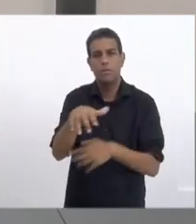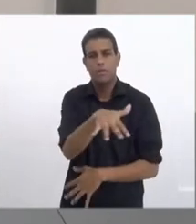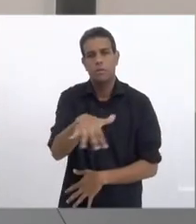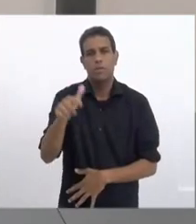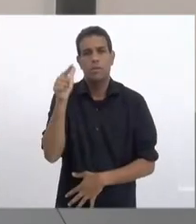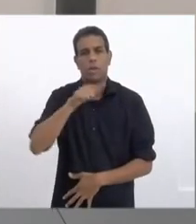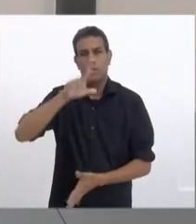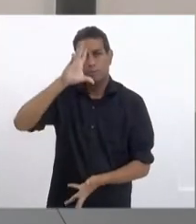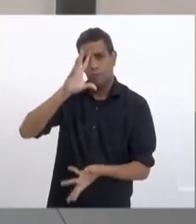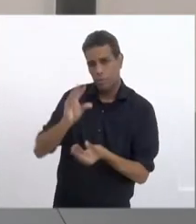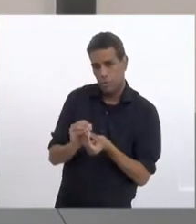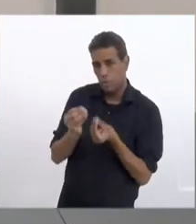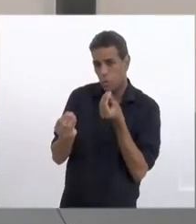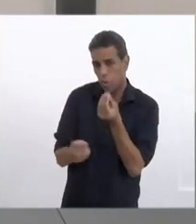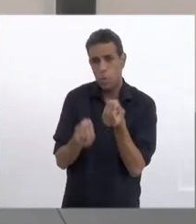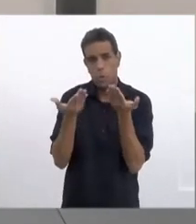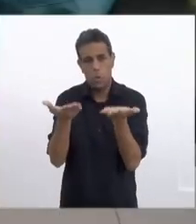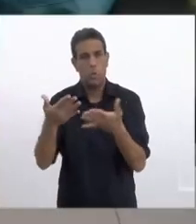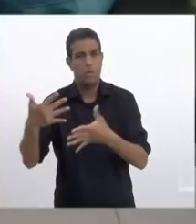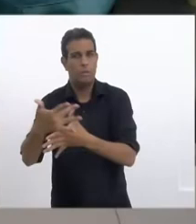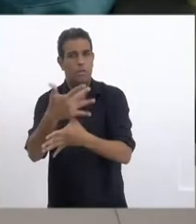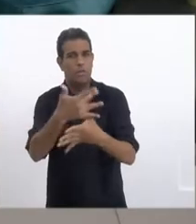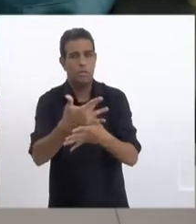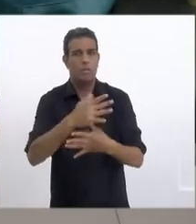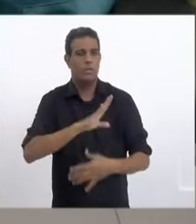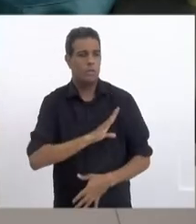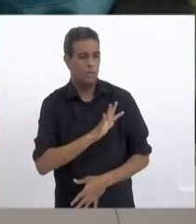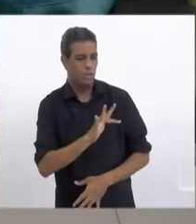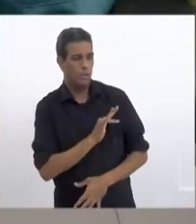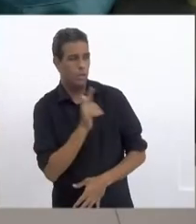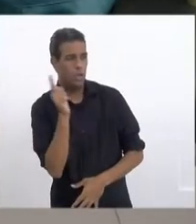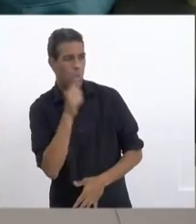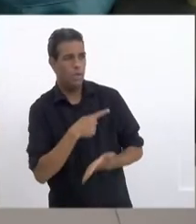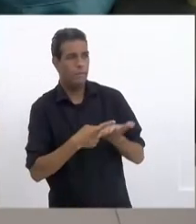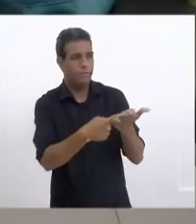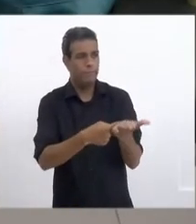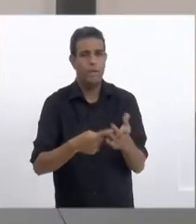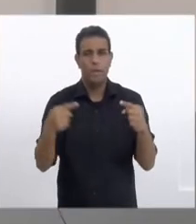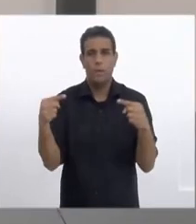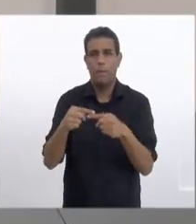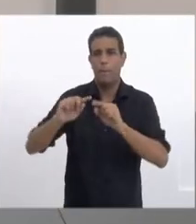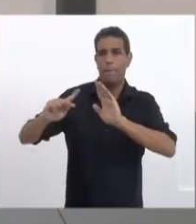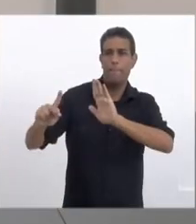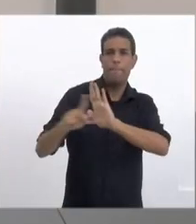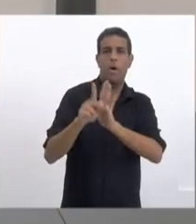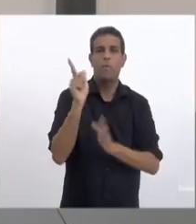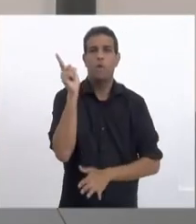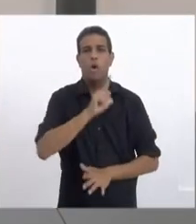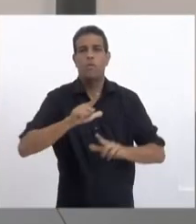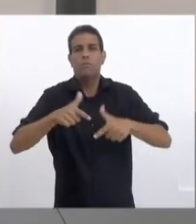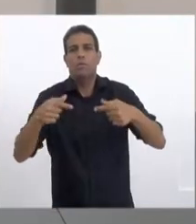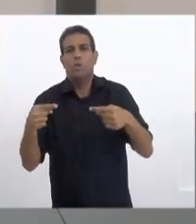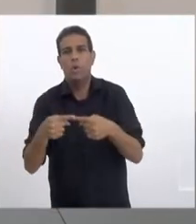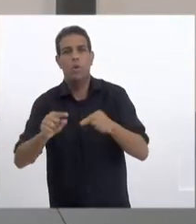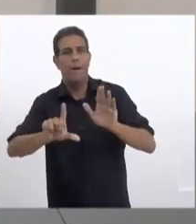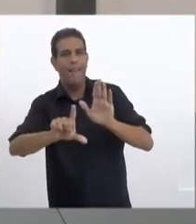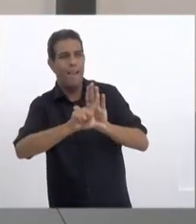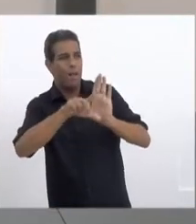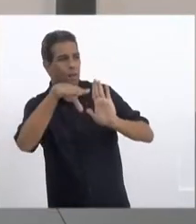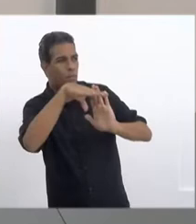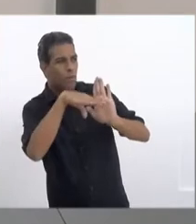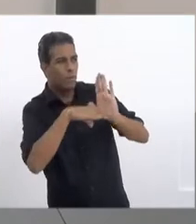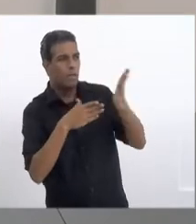a nossa atuação, como a cidade de Duque de Caxias, eu me coloco à disposição para que através dessas leis que